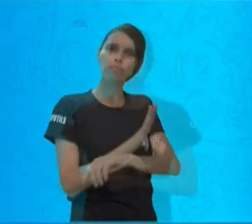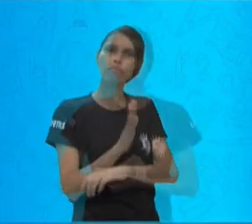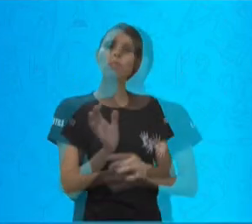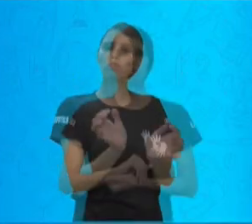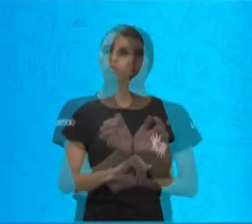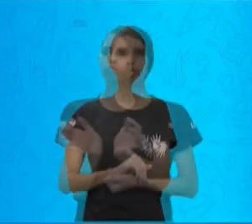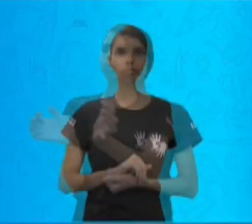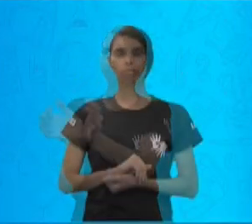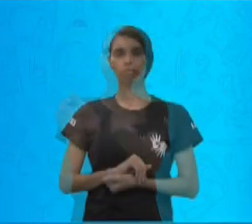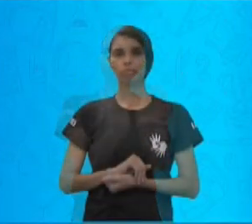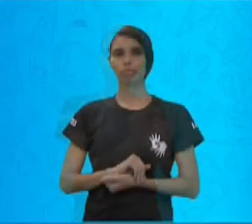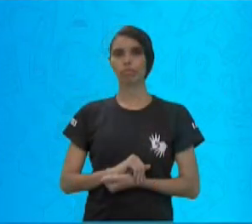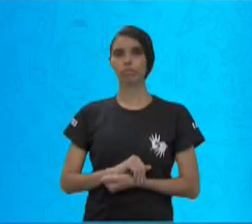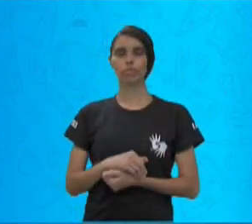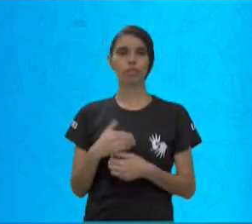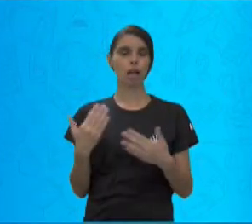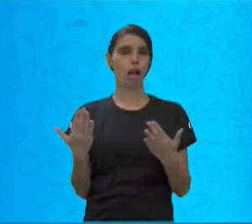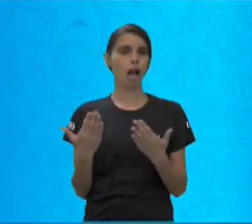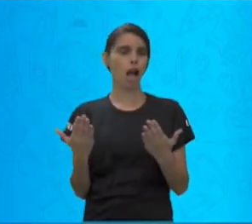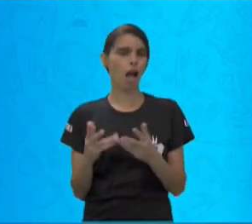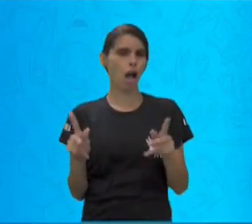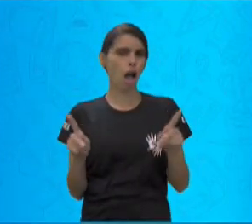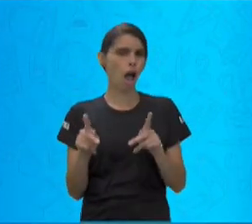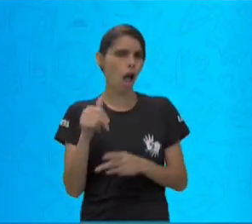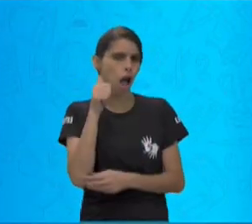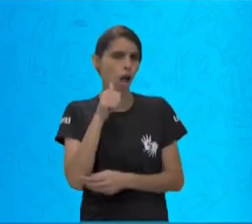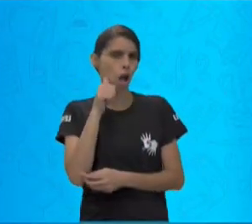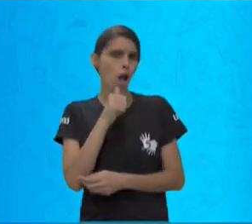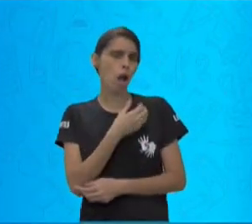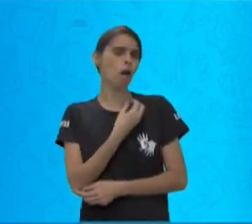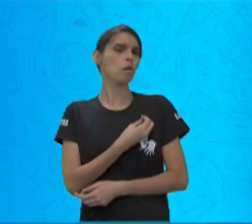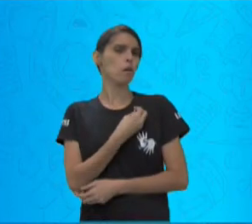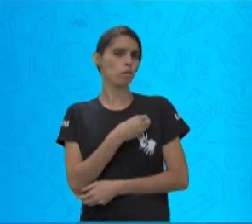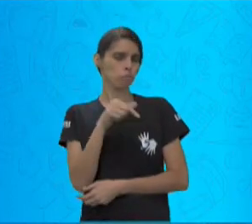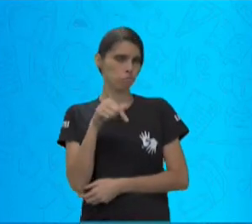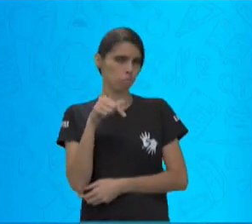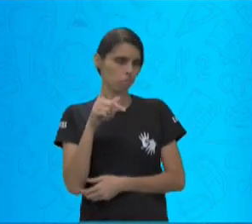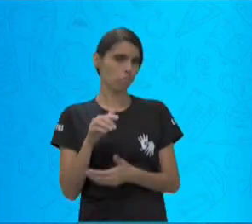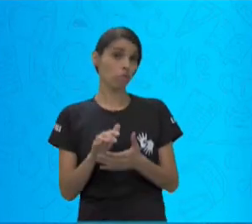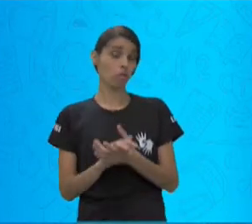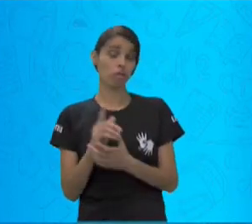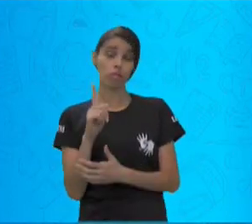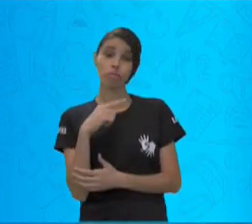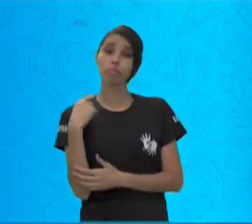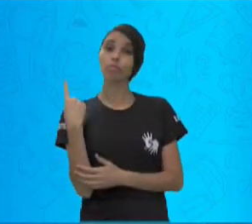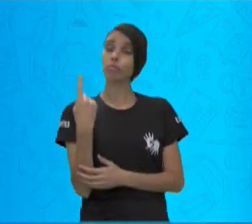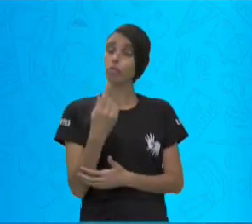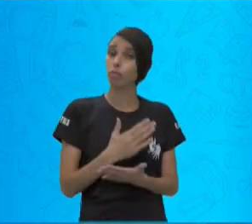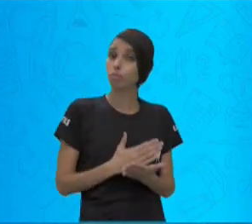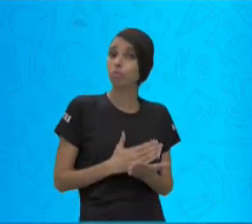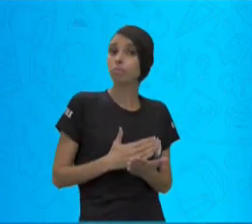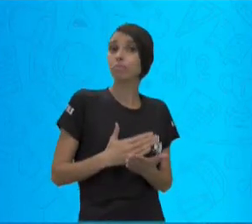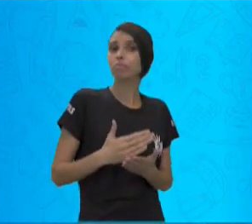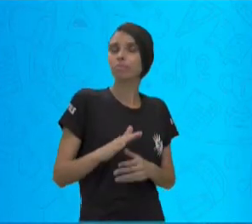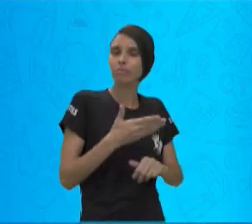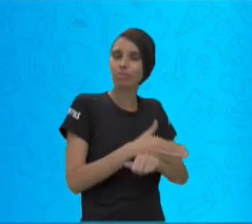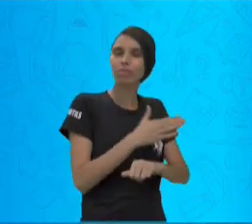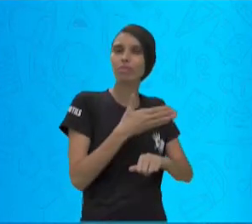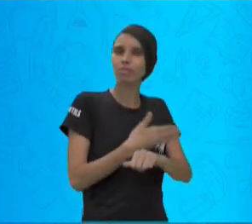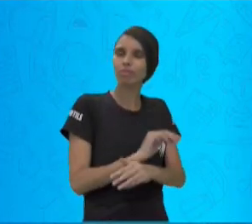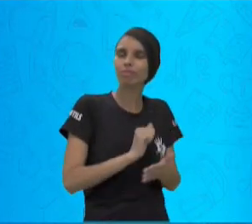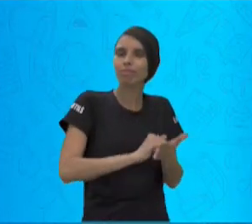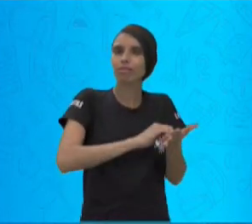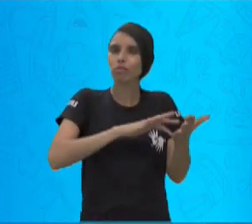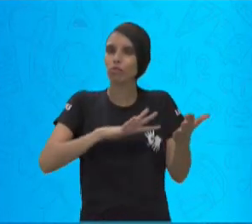dupla e agora com a professora e diana já que nós vamos dar início a prática da nossa